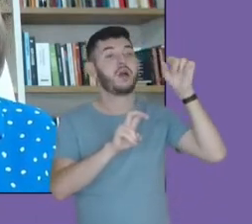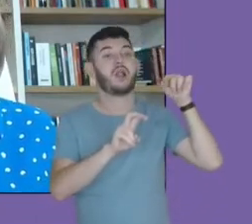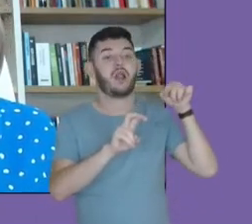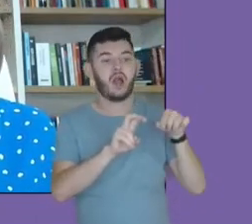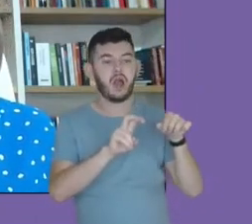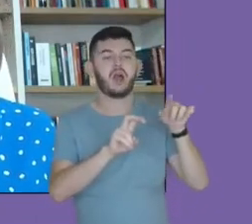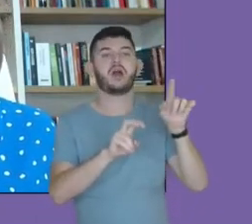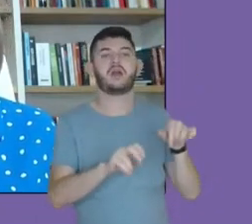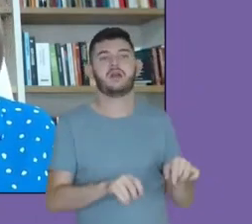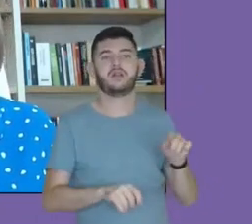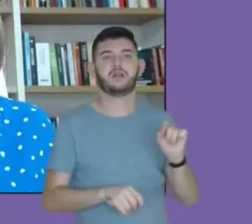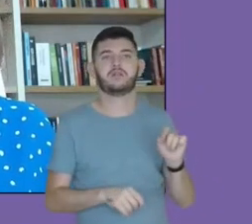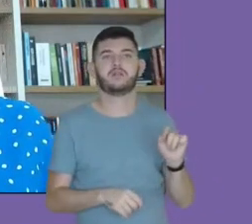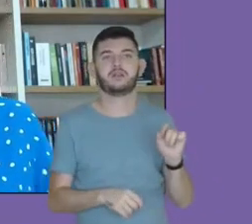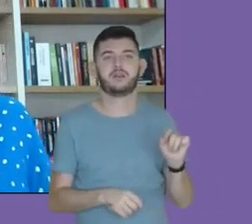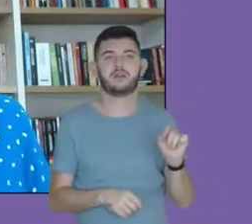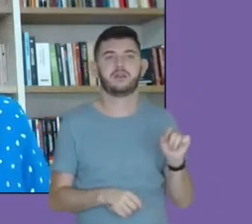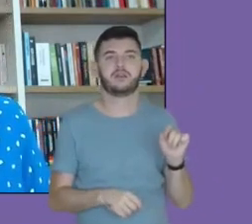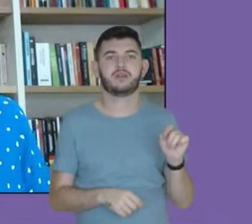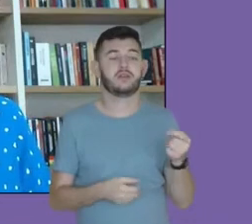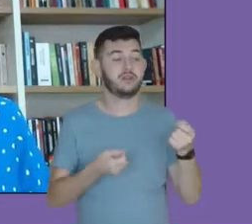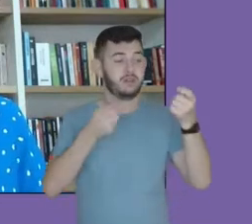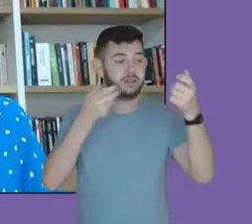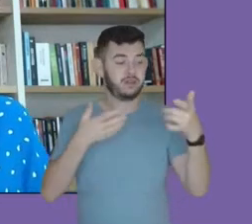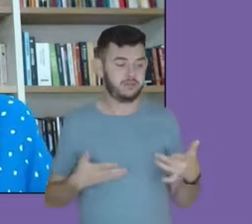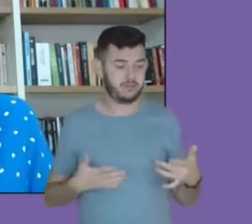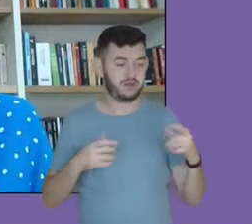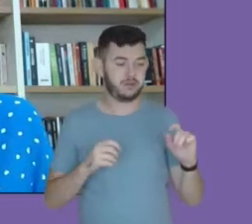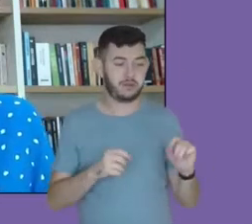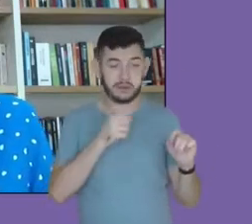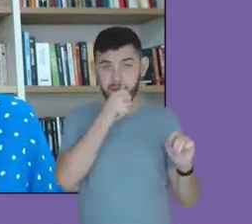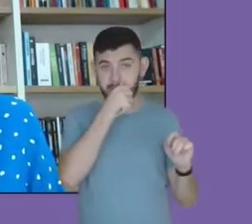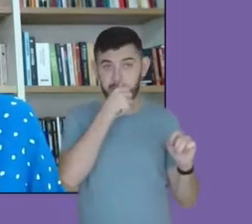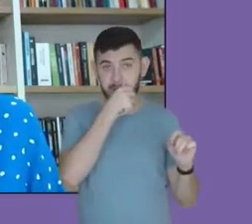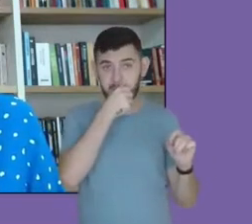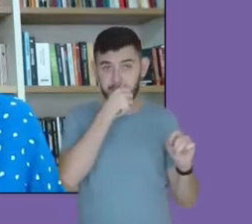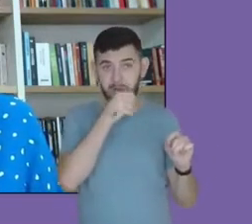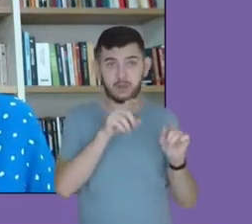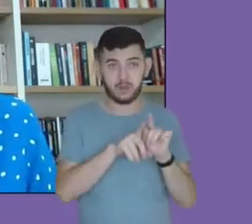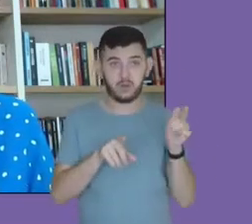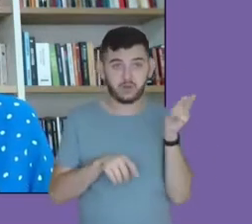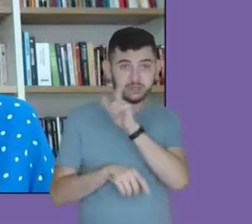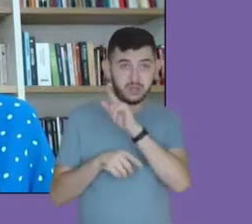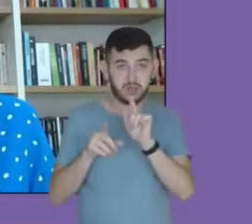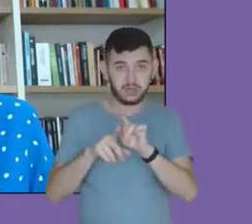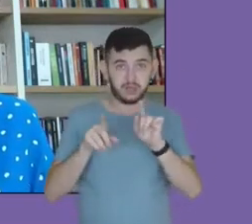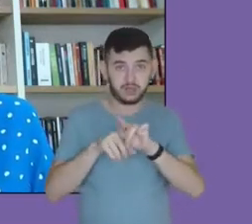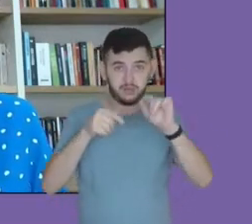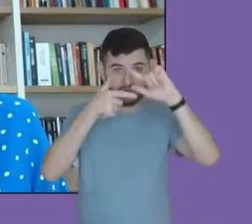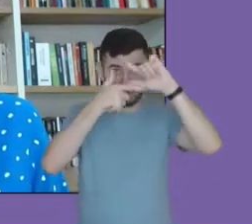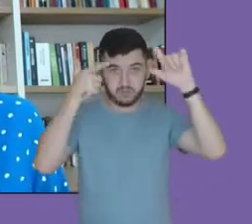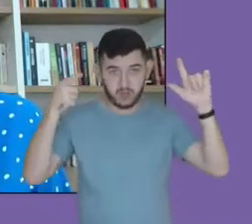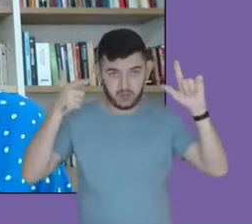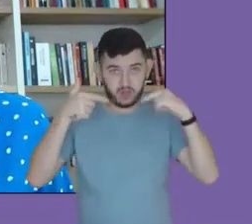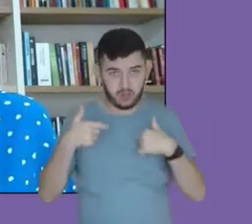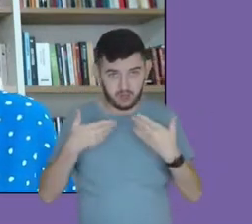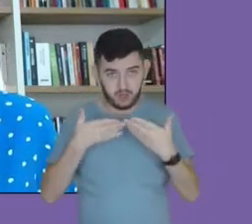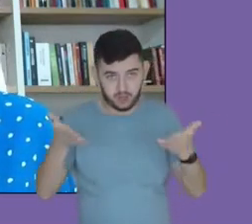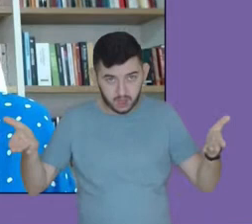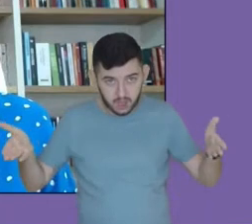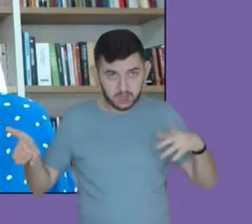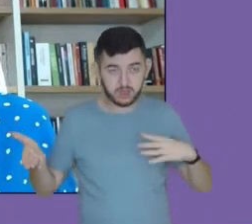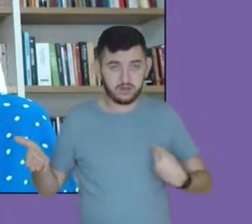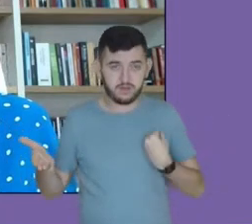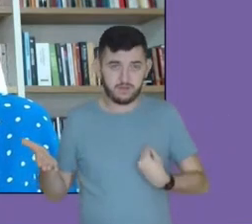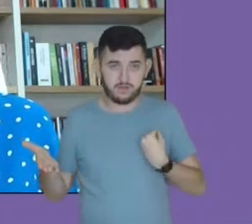sair, como ela diz, da caixinha e viver outras dimensões da sua vida. A fala